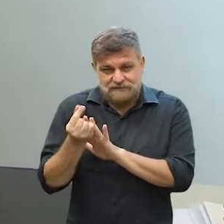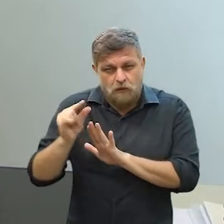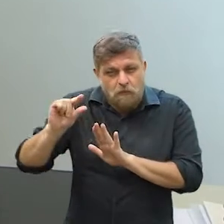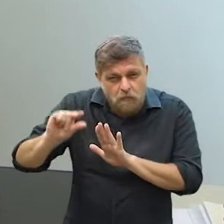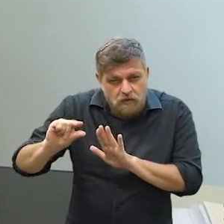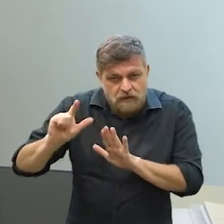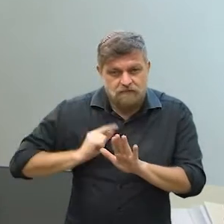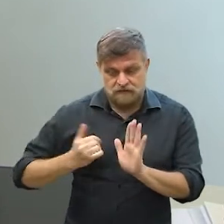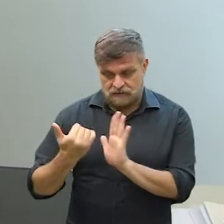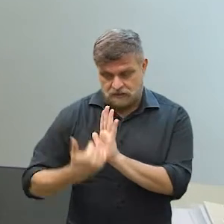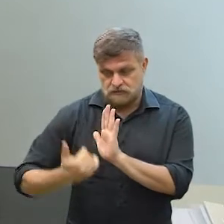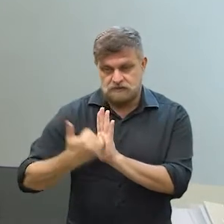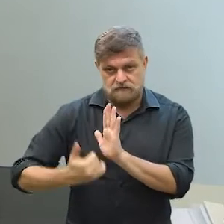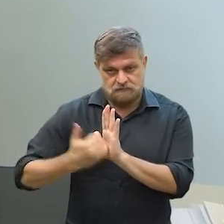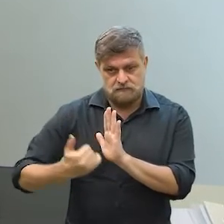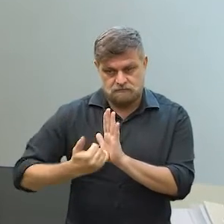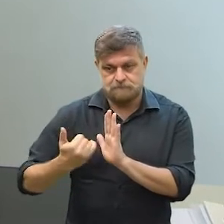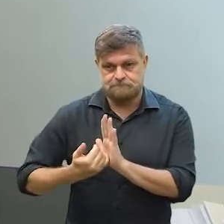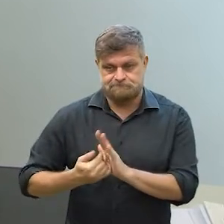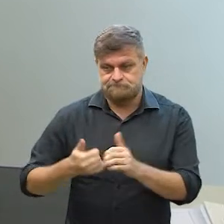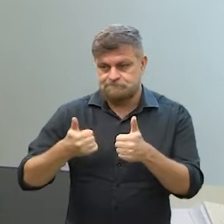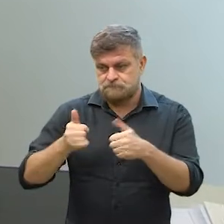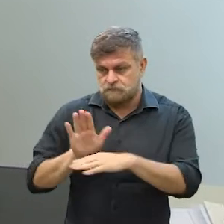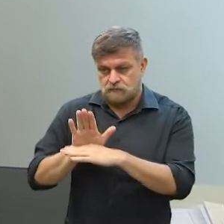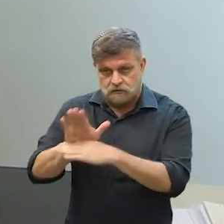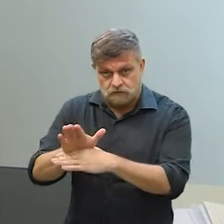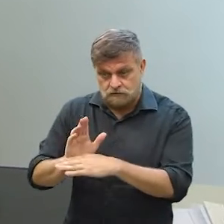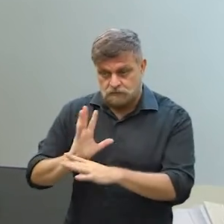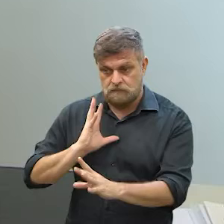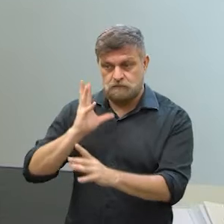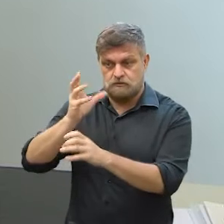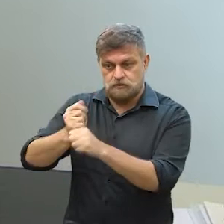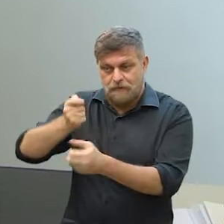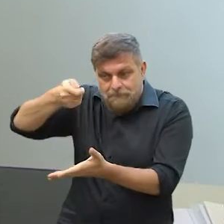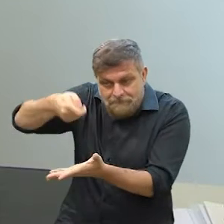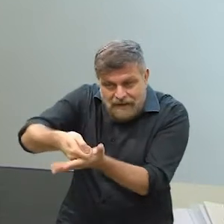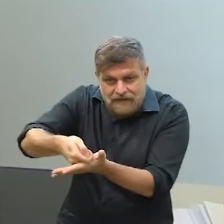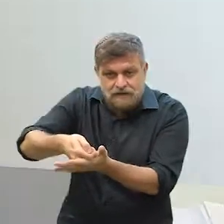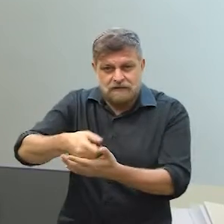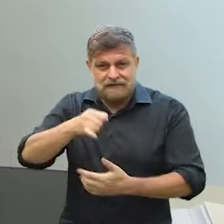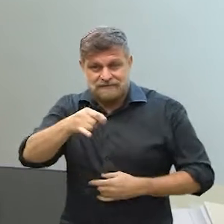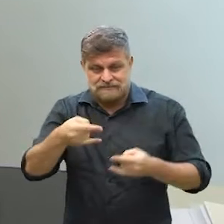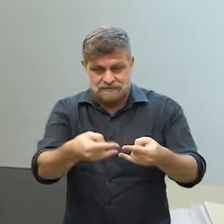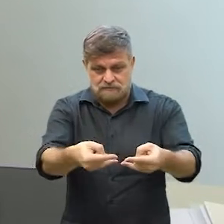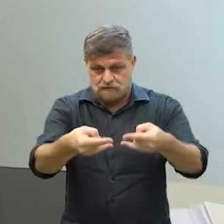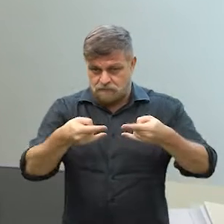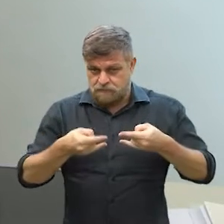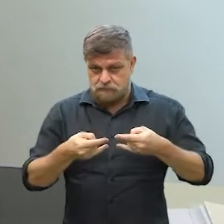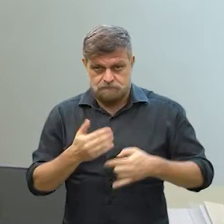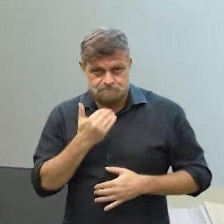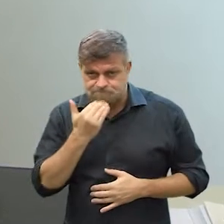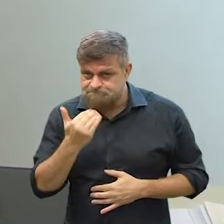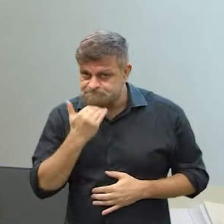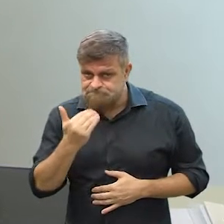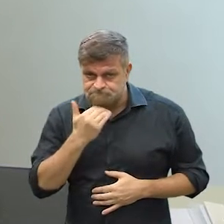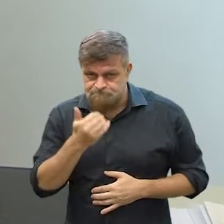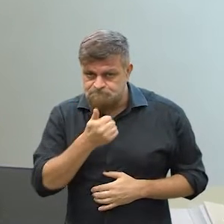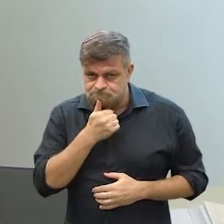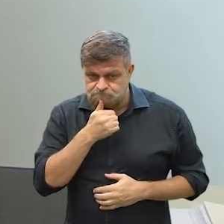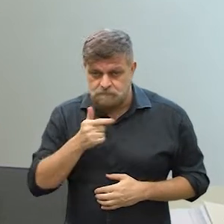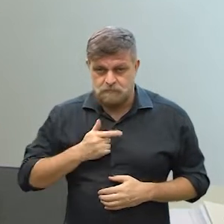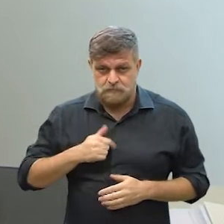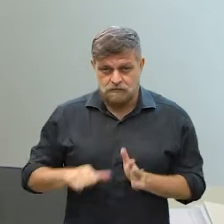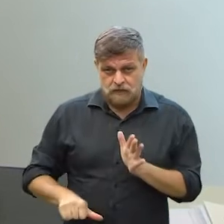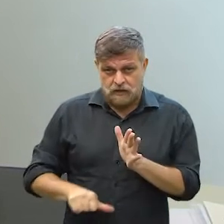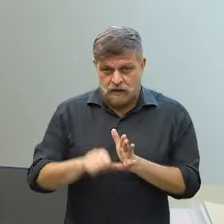estão combate à inflação o desconto você realmente tem um ganho real que você pagar à vista é caso não chegue se tem duas